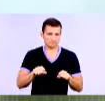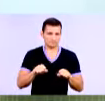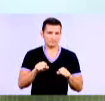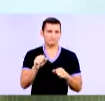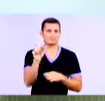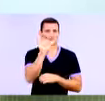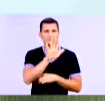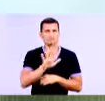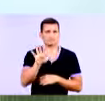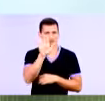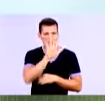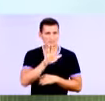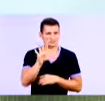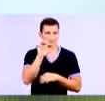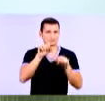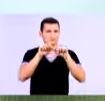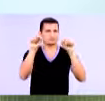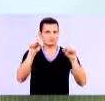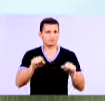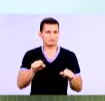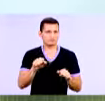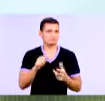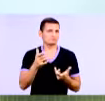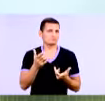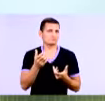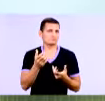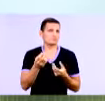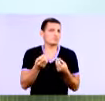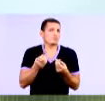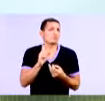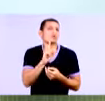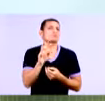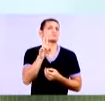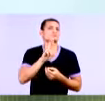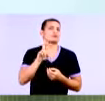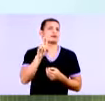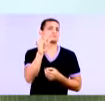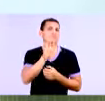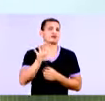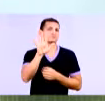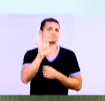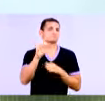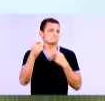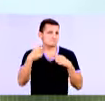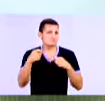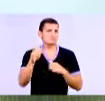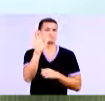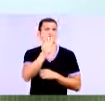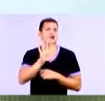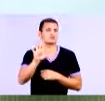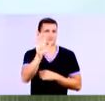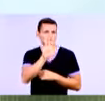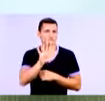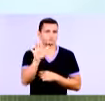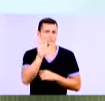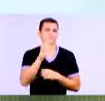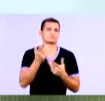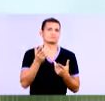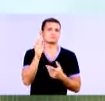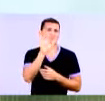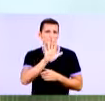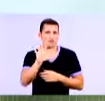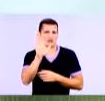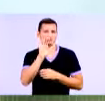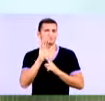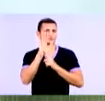de sistemas bem elaboradas, sem o uso desse recurso importante. Seja como uma imagem para ilustrar